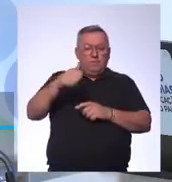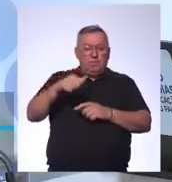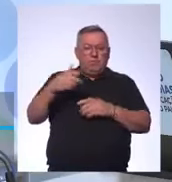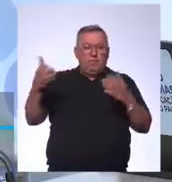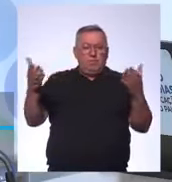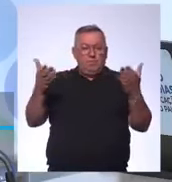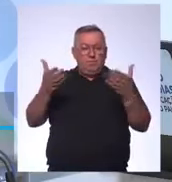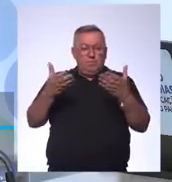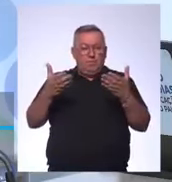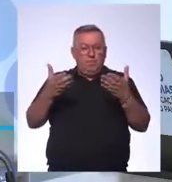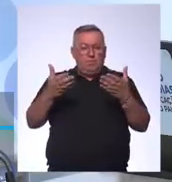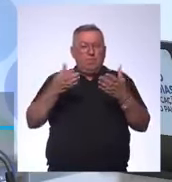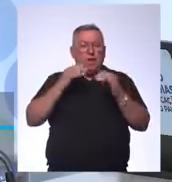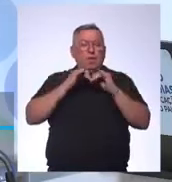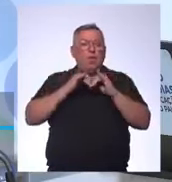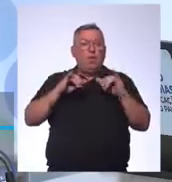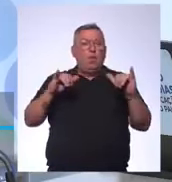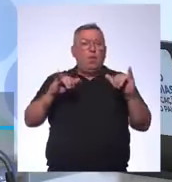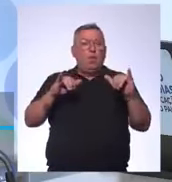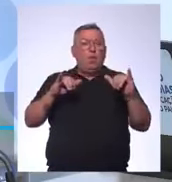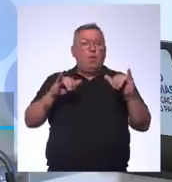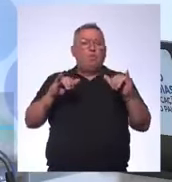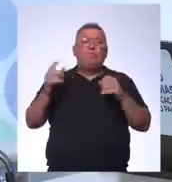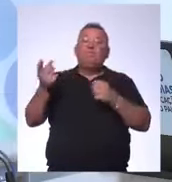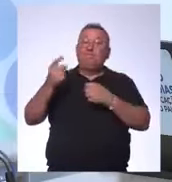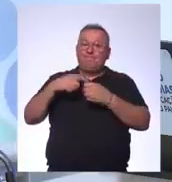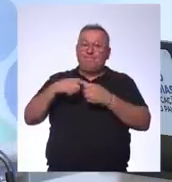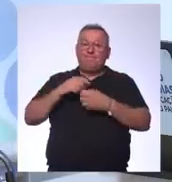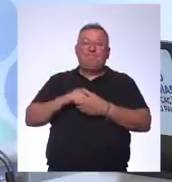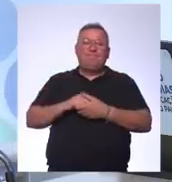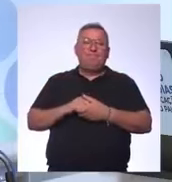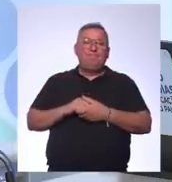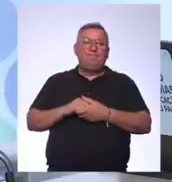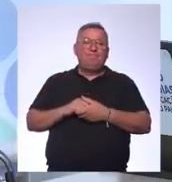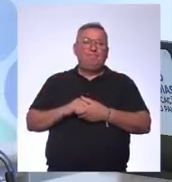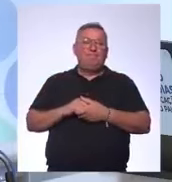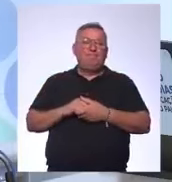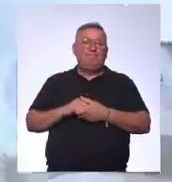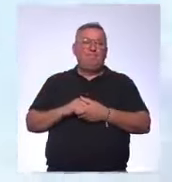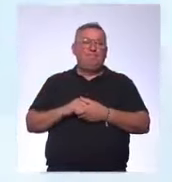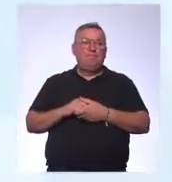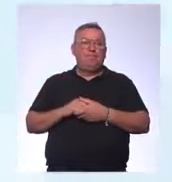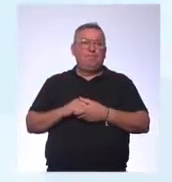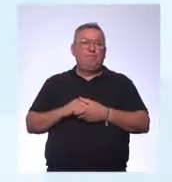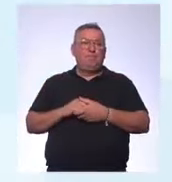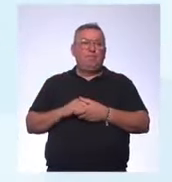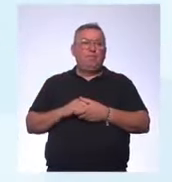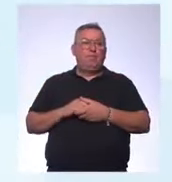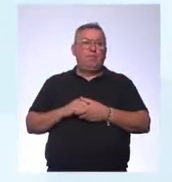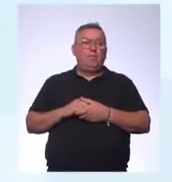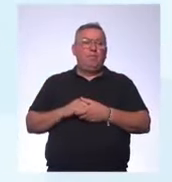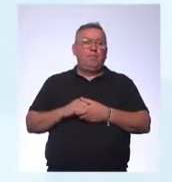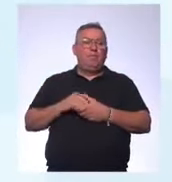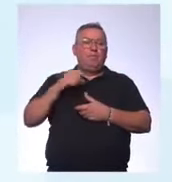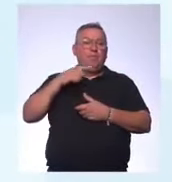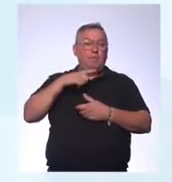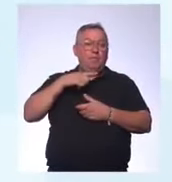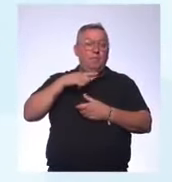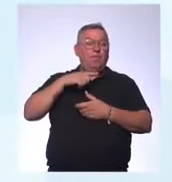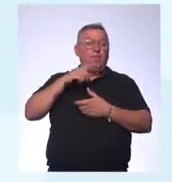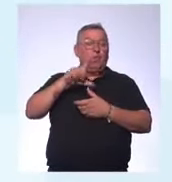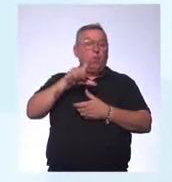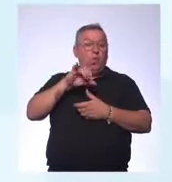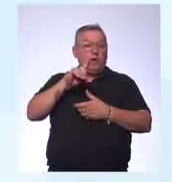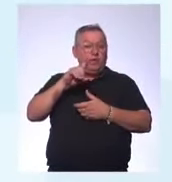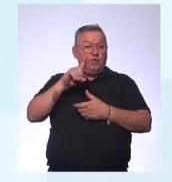agora a notícia. Pode voltar. Desde o começo. Isso, obrigado. Ó, então, a gente tem o lead, né?